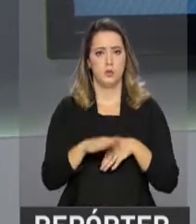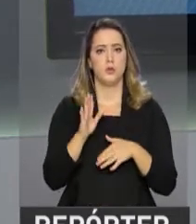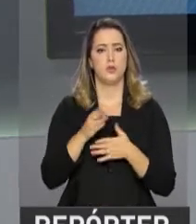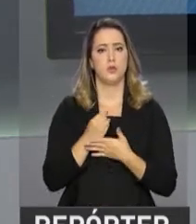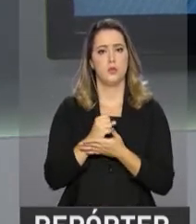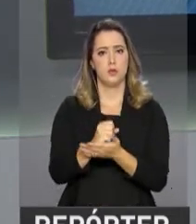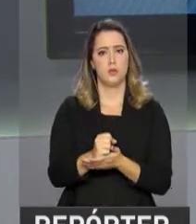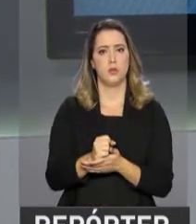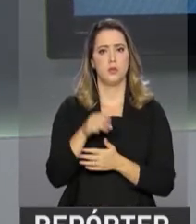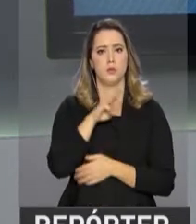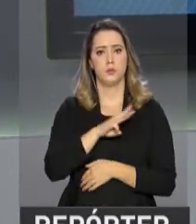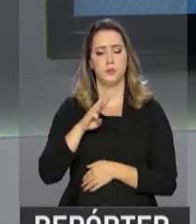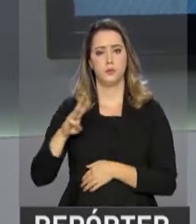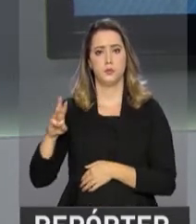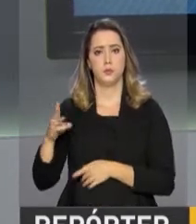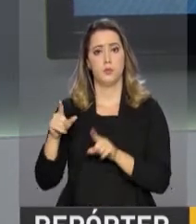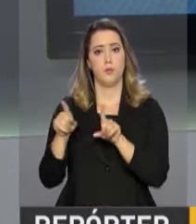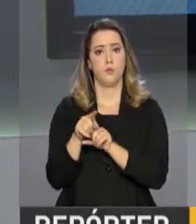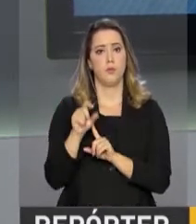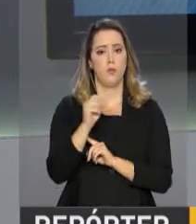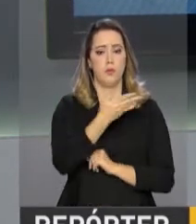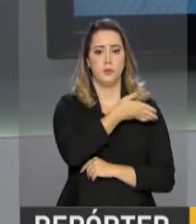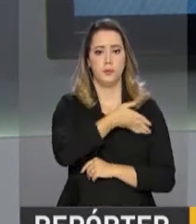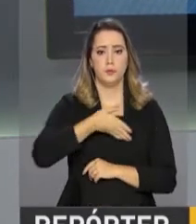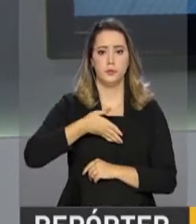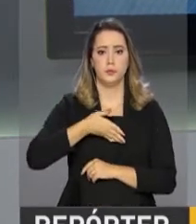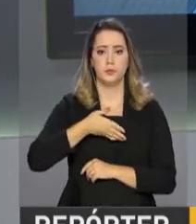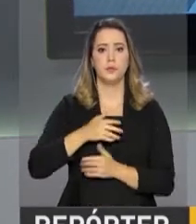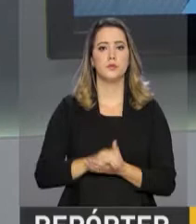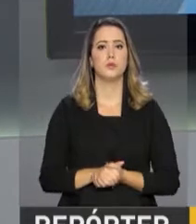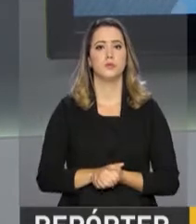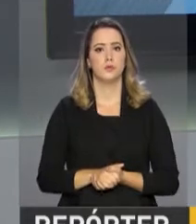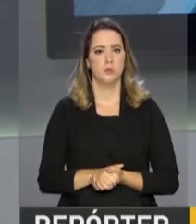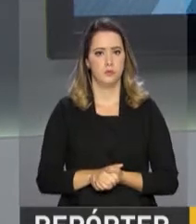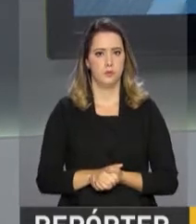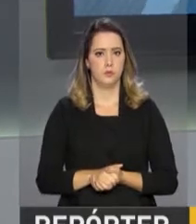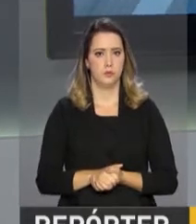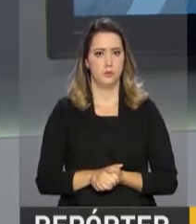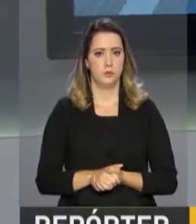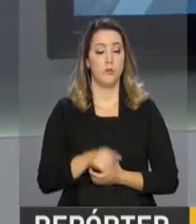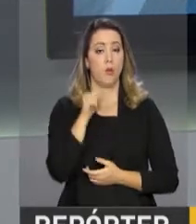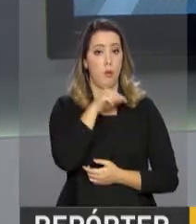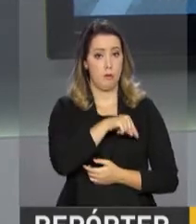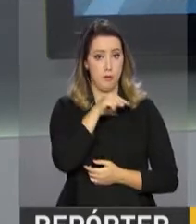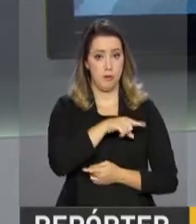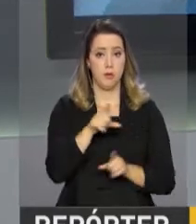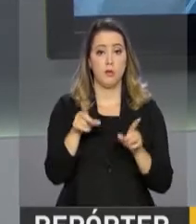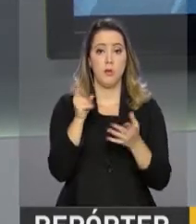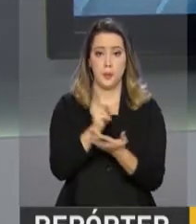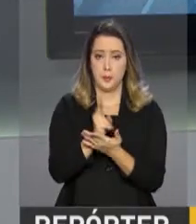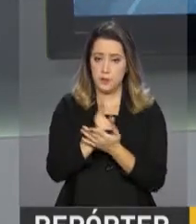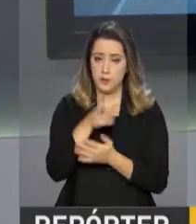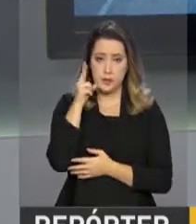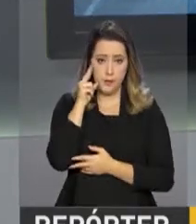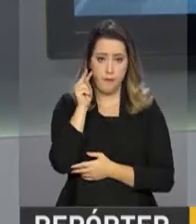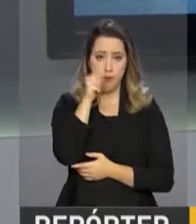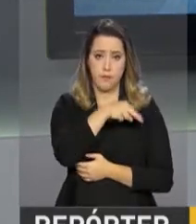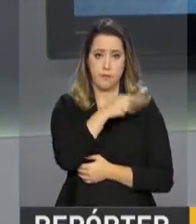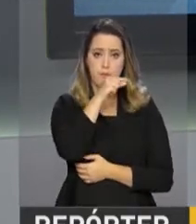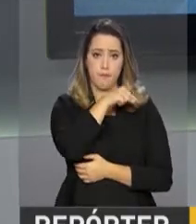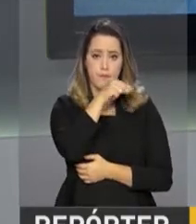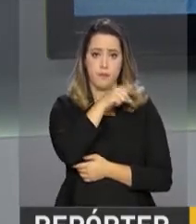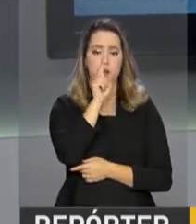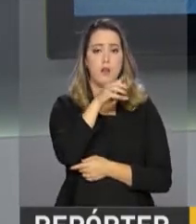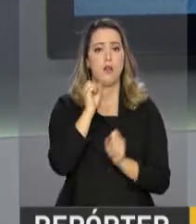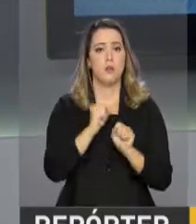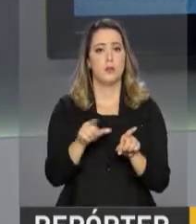disponível no portal do Instituto Nacional de Estudos e Pesquisas Educacionais, o INEP. No mesmo endereço que você vê aí na tela,